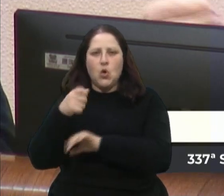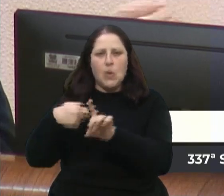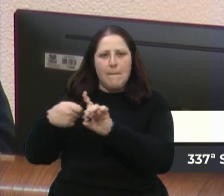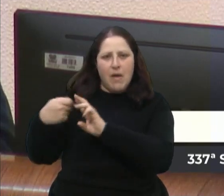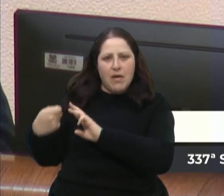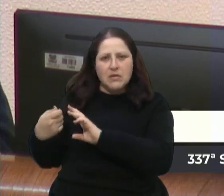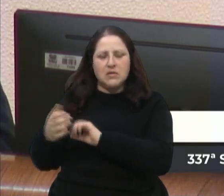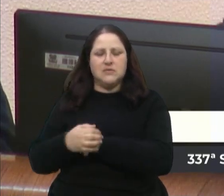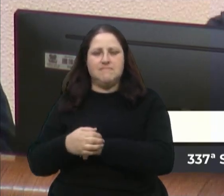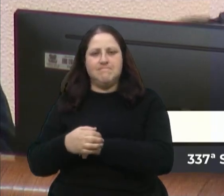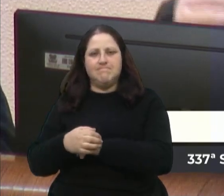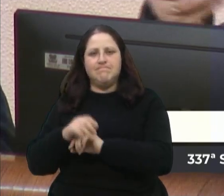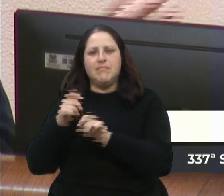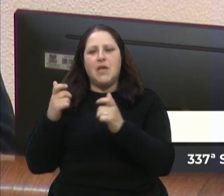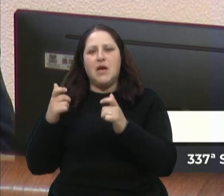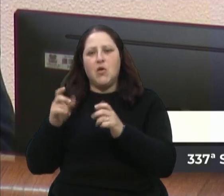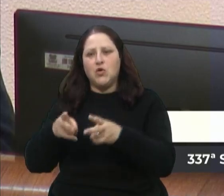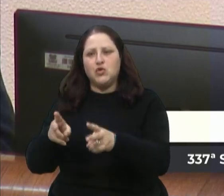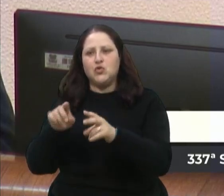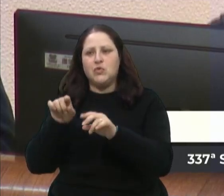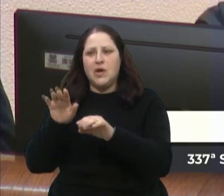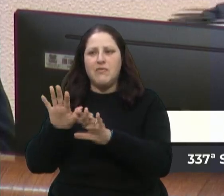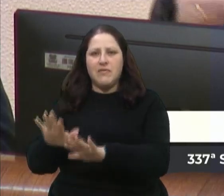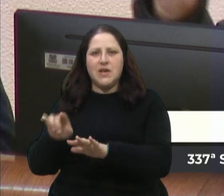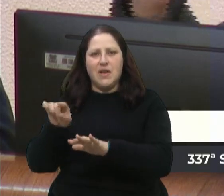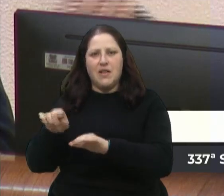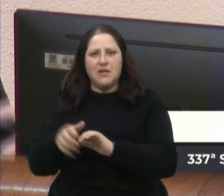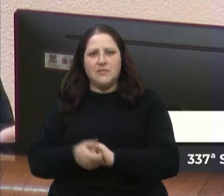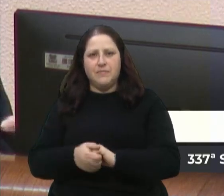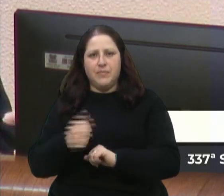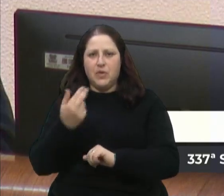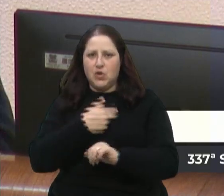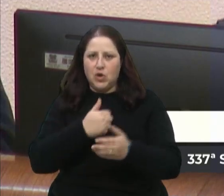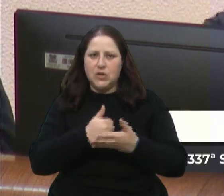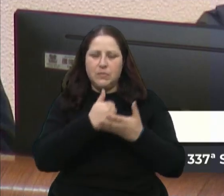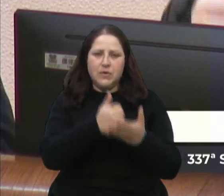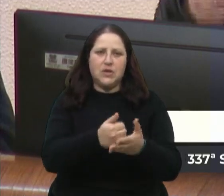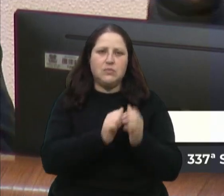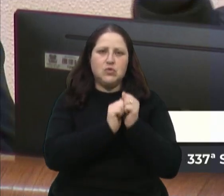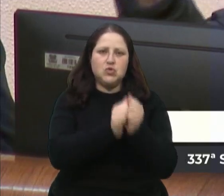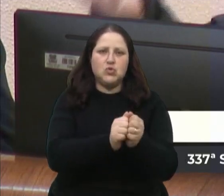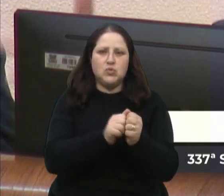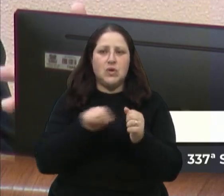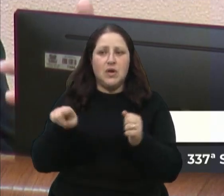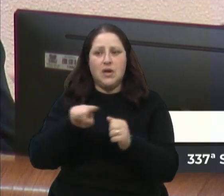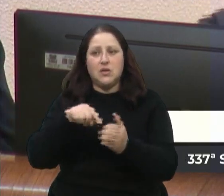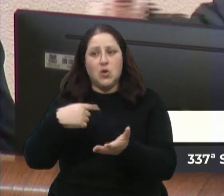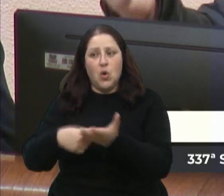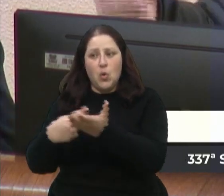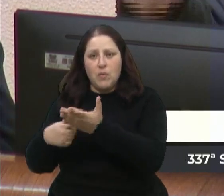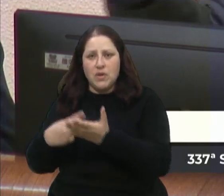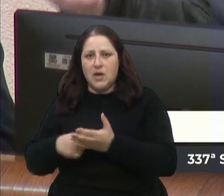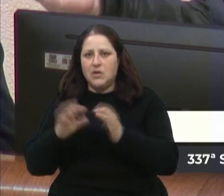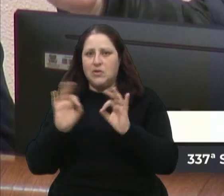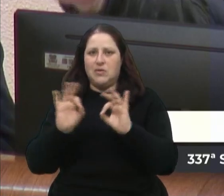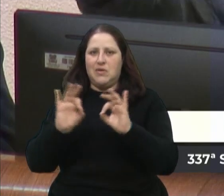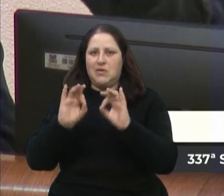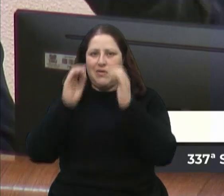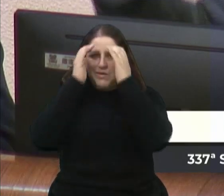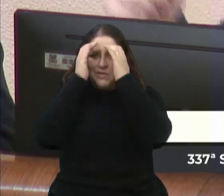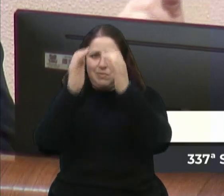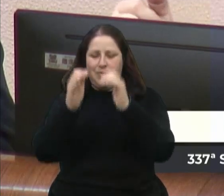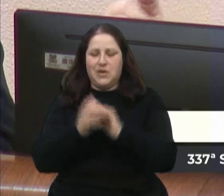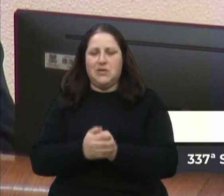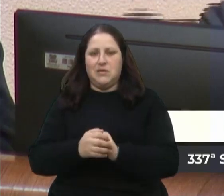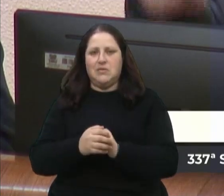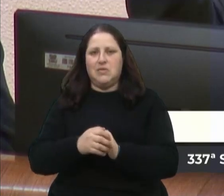aqui ajudou, a gente esteve junto e não estão cumprindo com o que foi combinado. O combinado, nada está